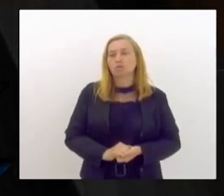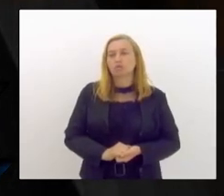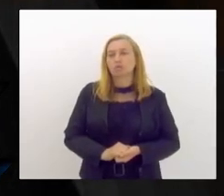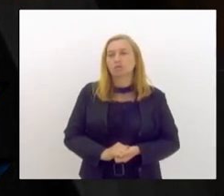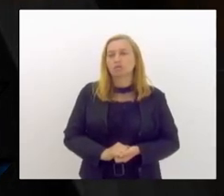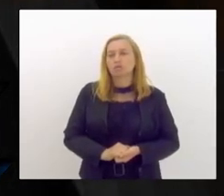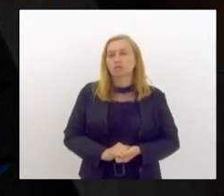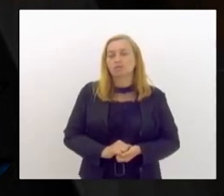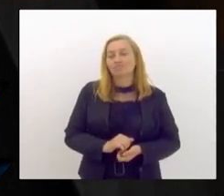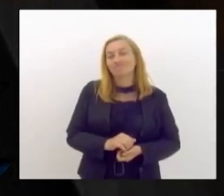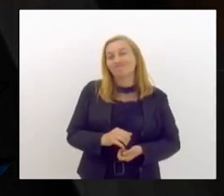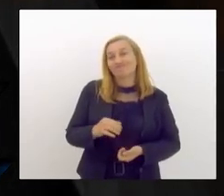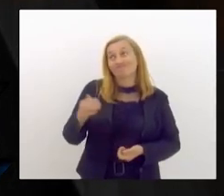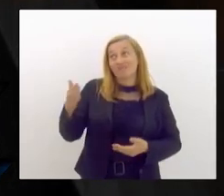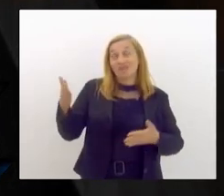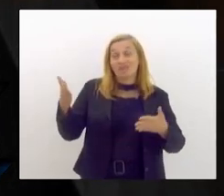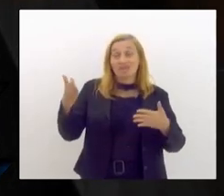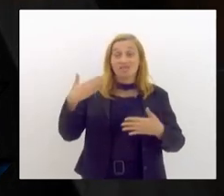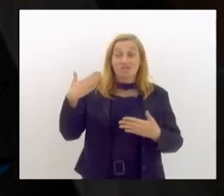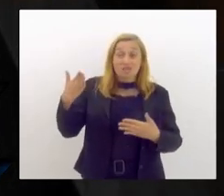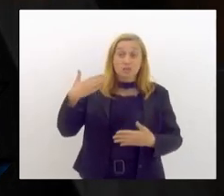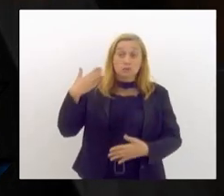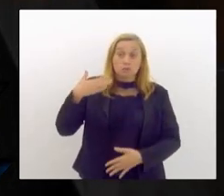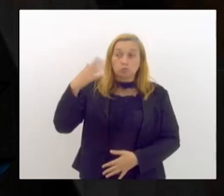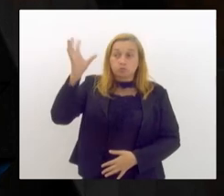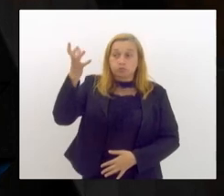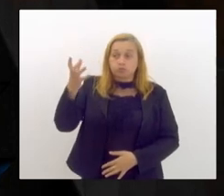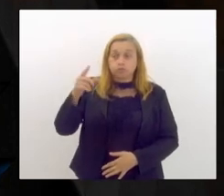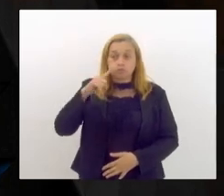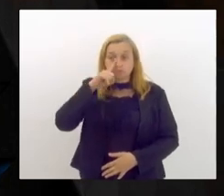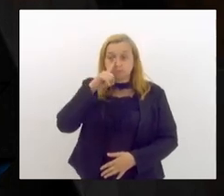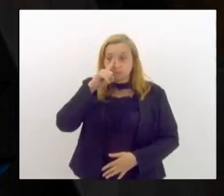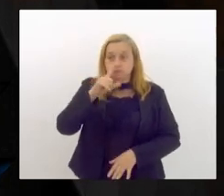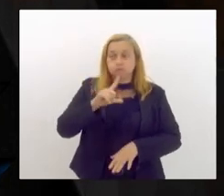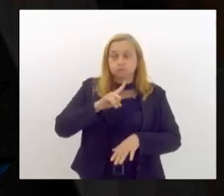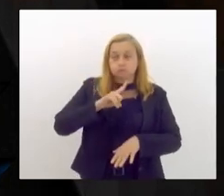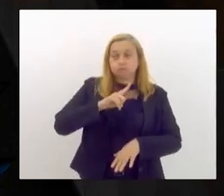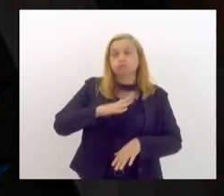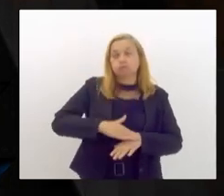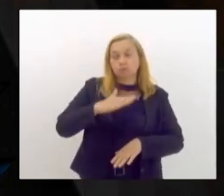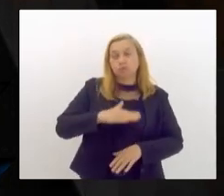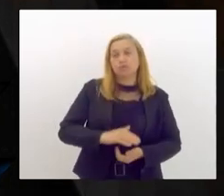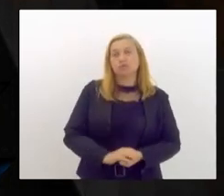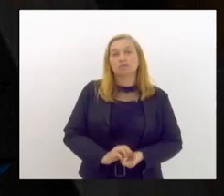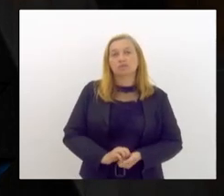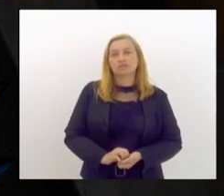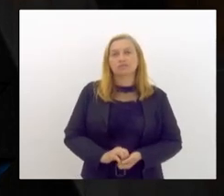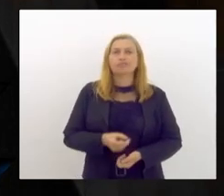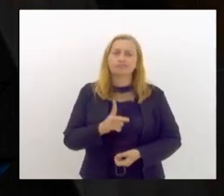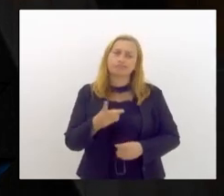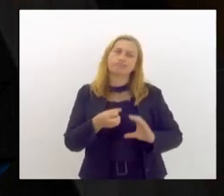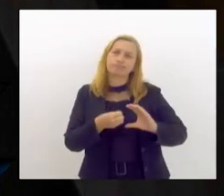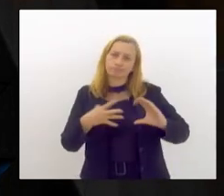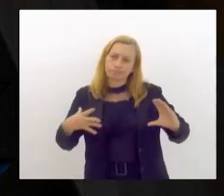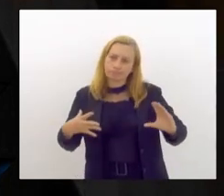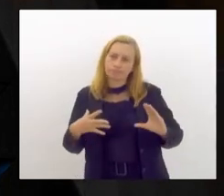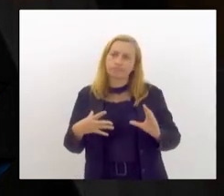cada verão a tragédia vai chegar. E sempre com